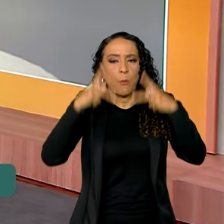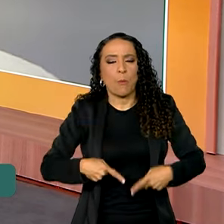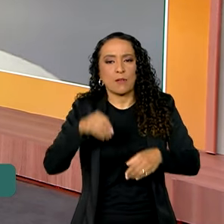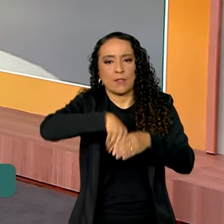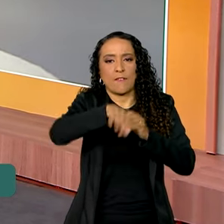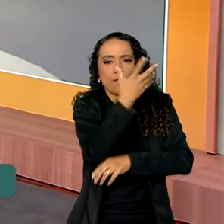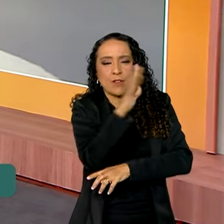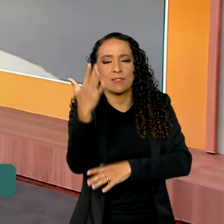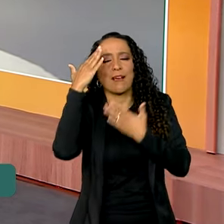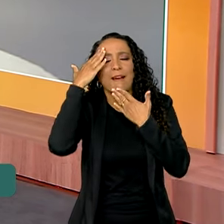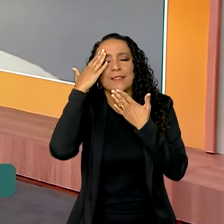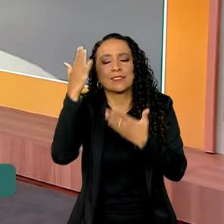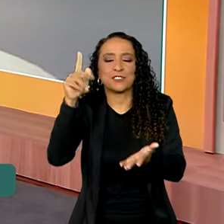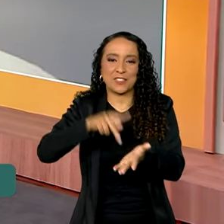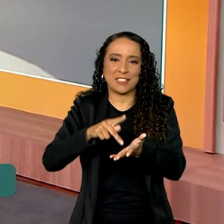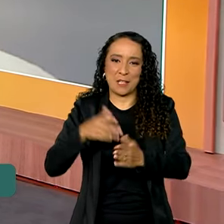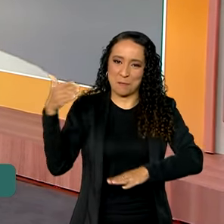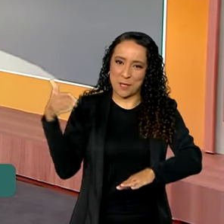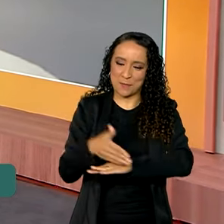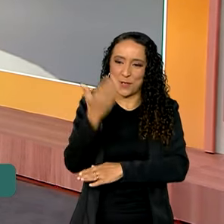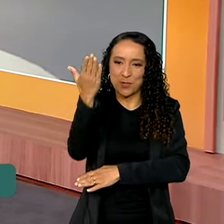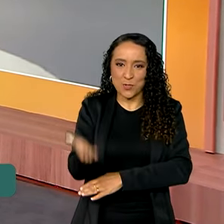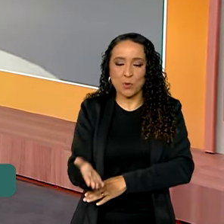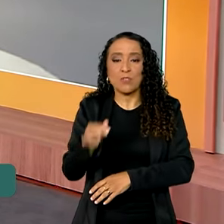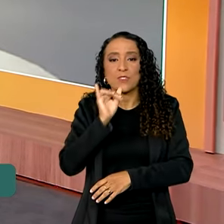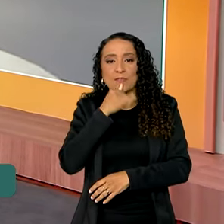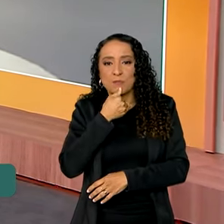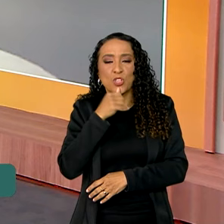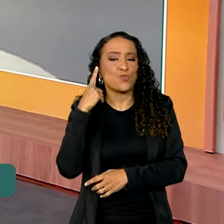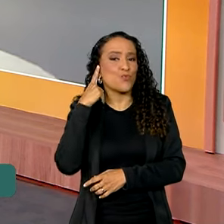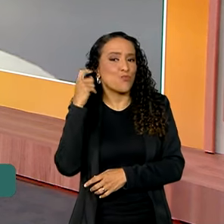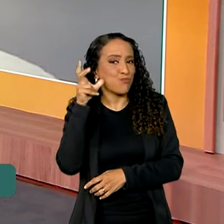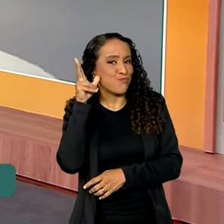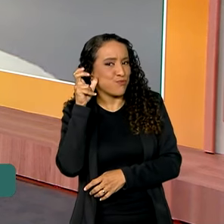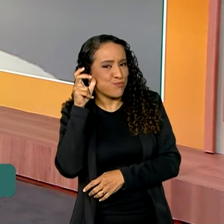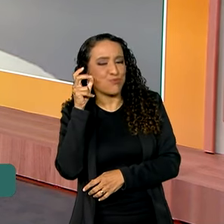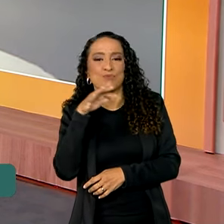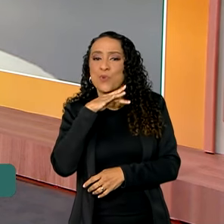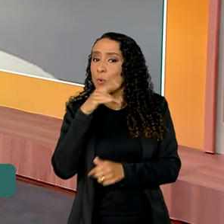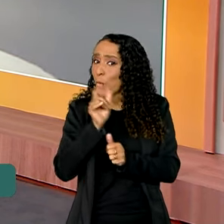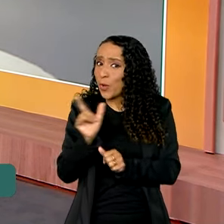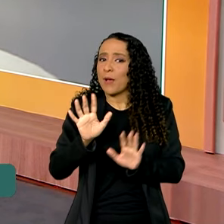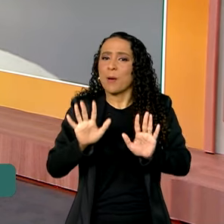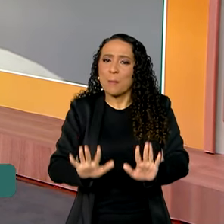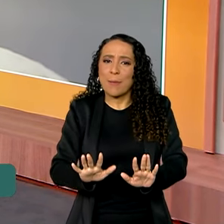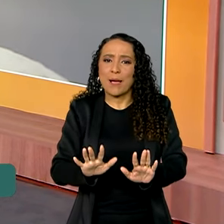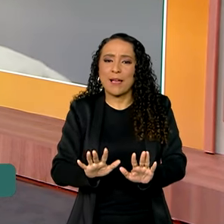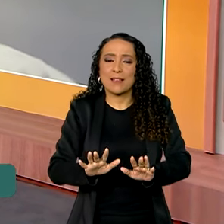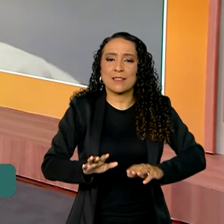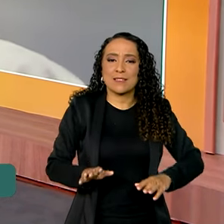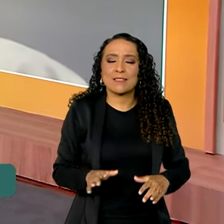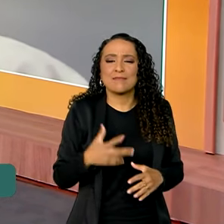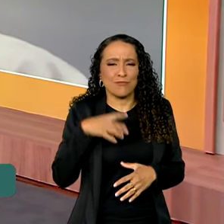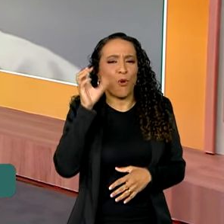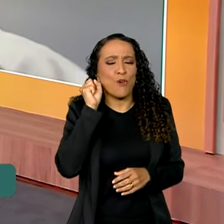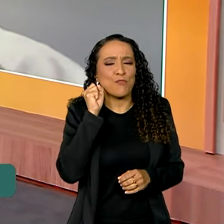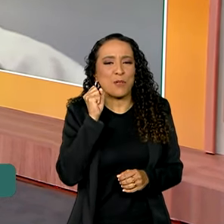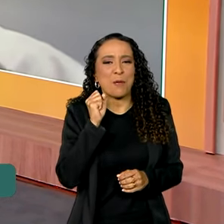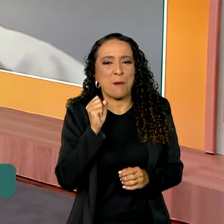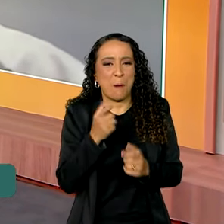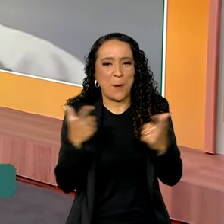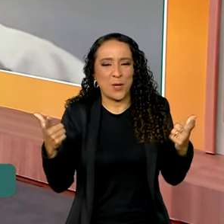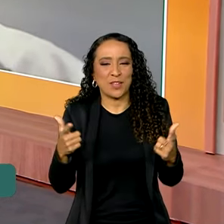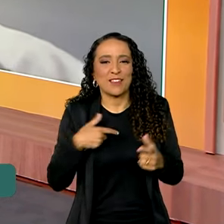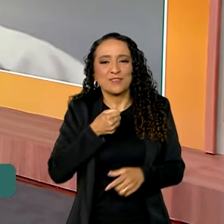florestas. Eu agradeço muito a participação do senhor. Infelizmente, o áudio não estava 100%, mas eu acho que deu para a gente escutar boa parte.